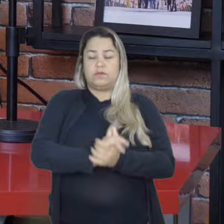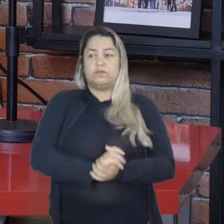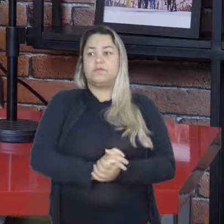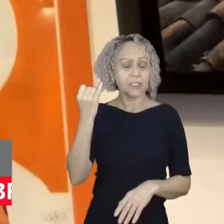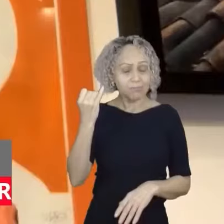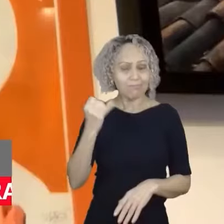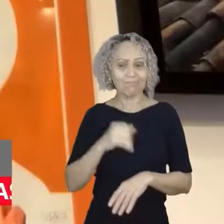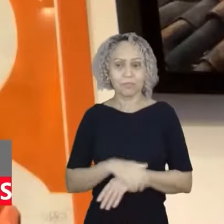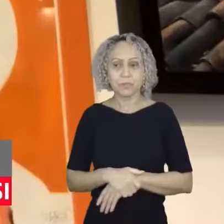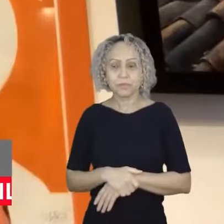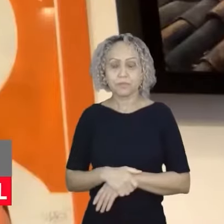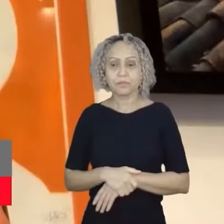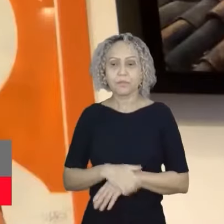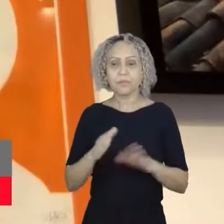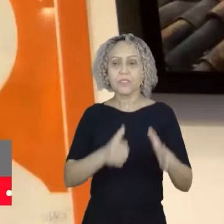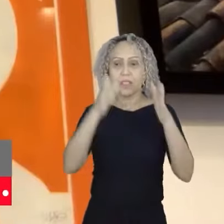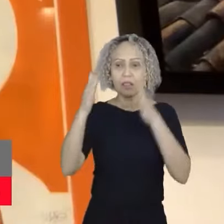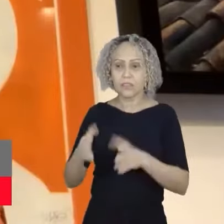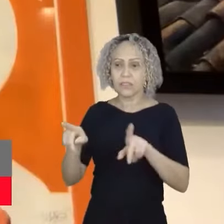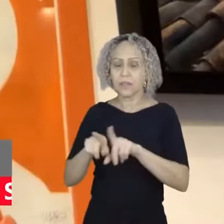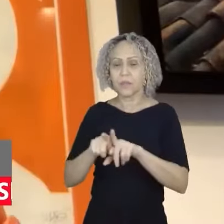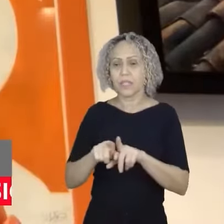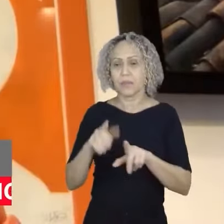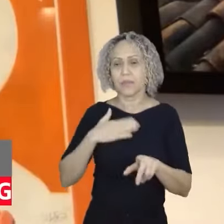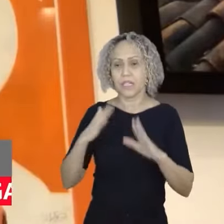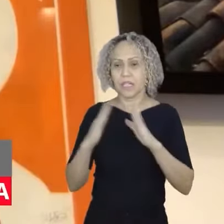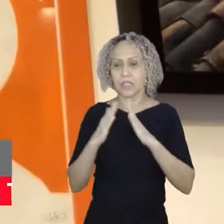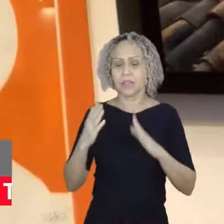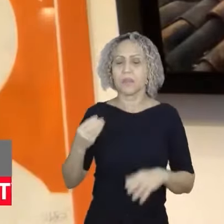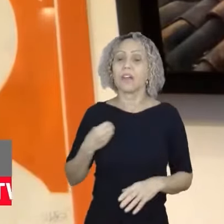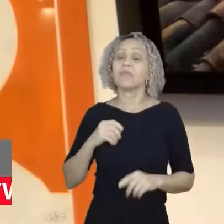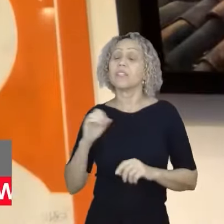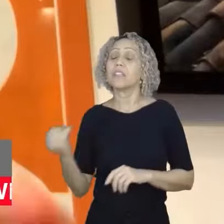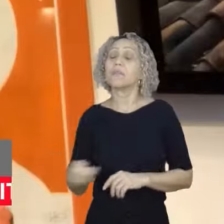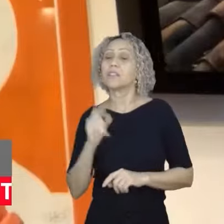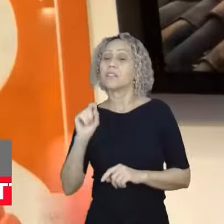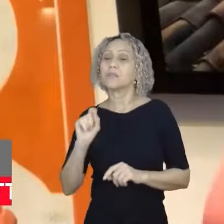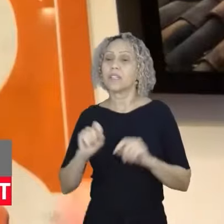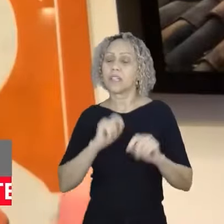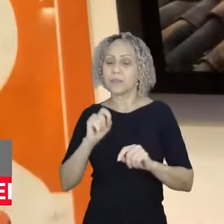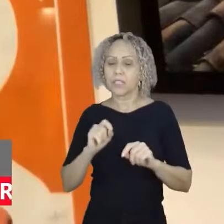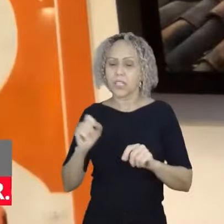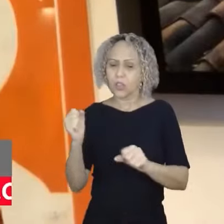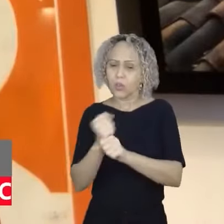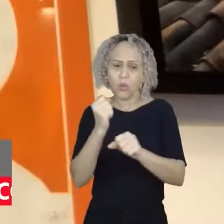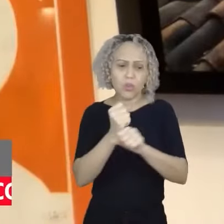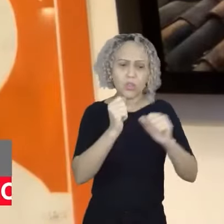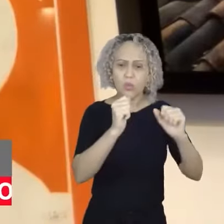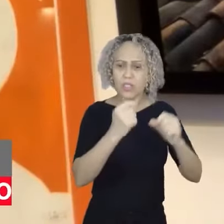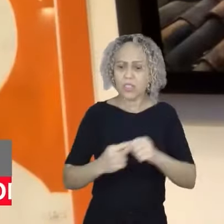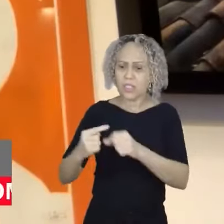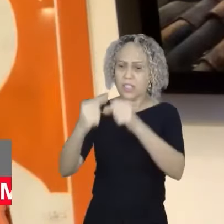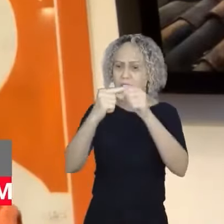cidades. O Minha Casa Minha Vida é uma oportunidade da gente construir cidade. A gente falou ao longo dos outros